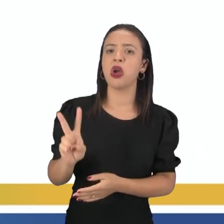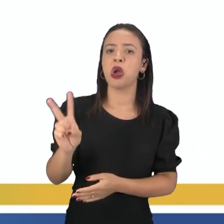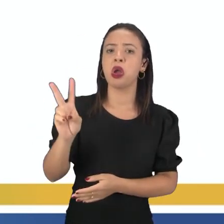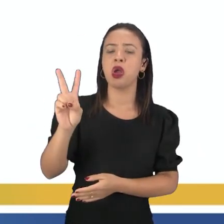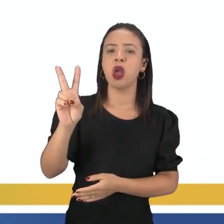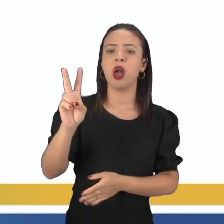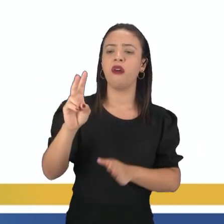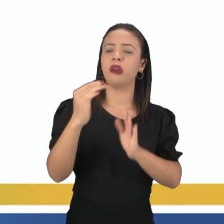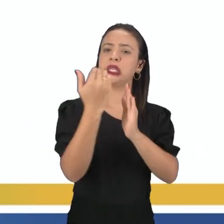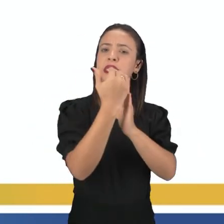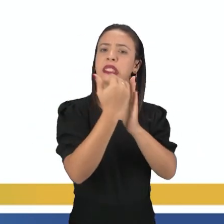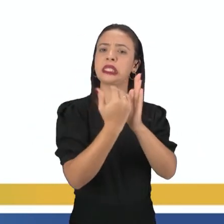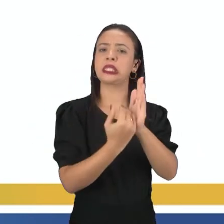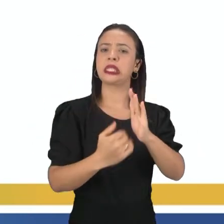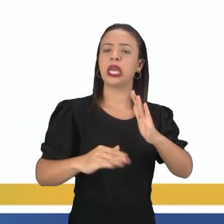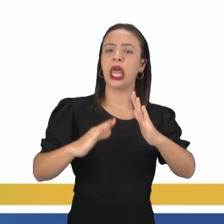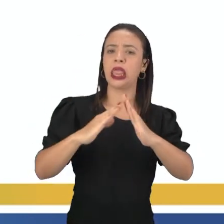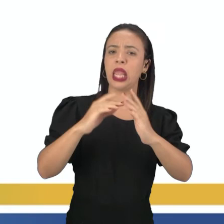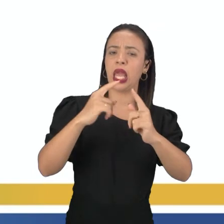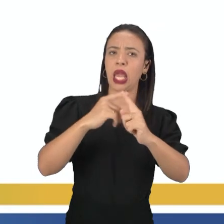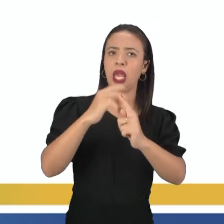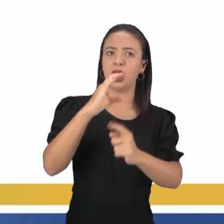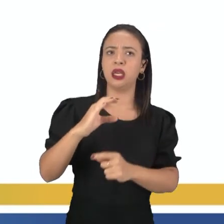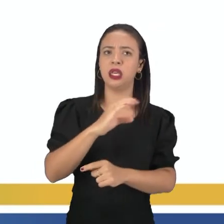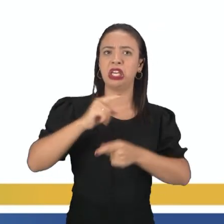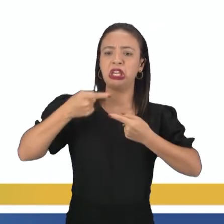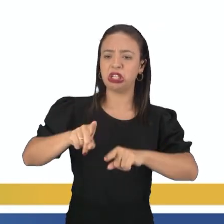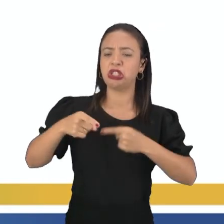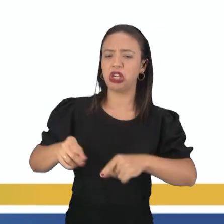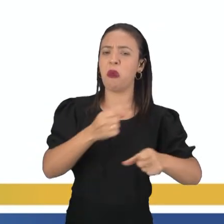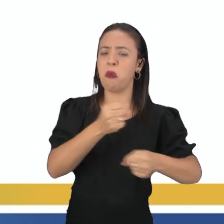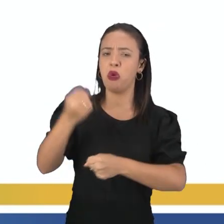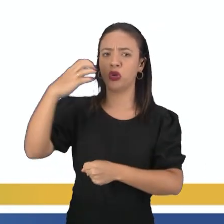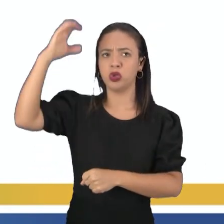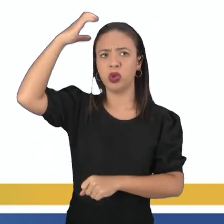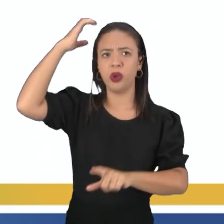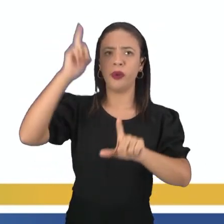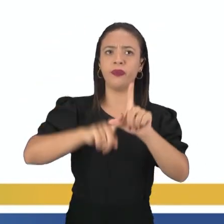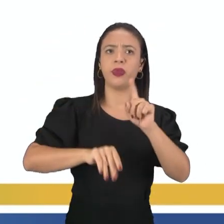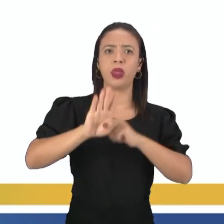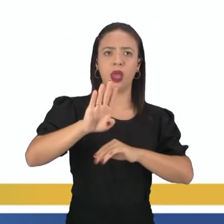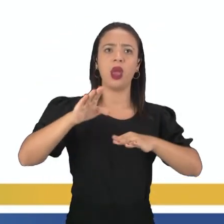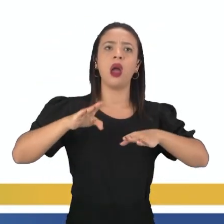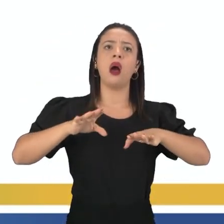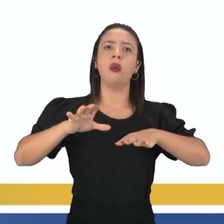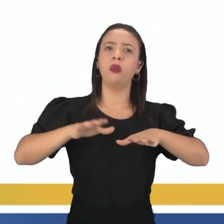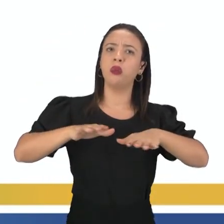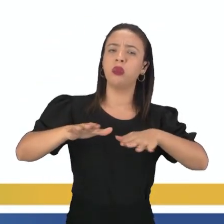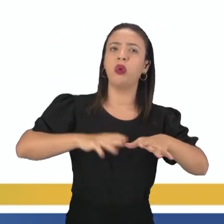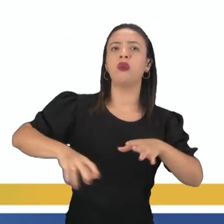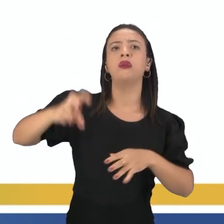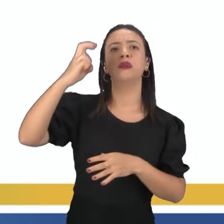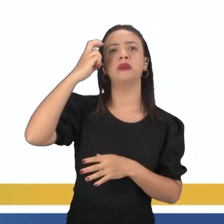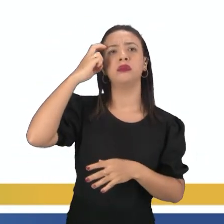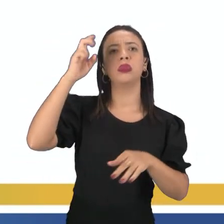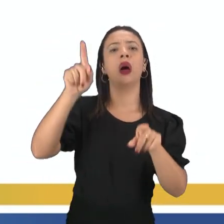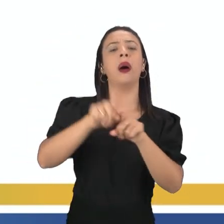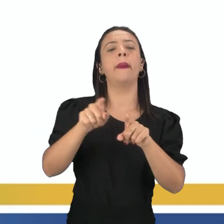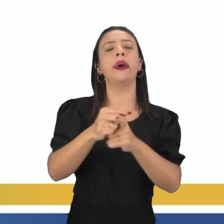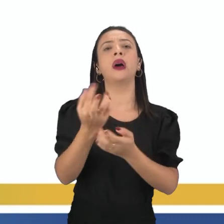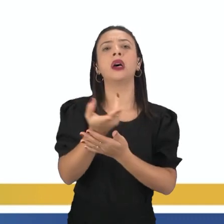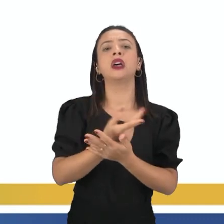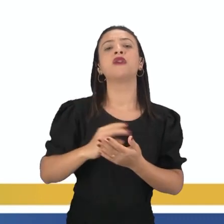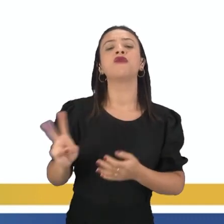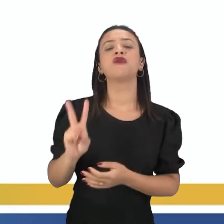dogmas da Igreja Católica e criticava o poder dos reis. B. Movimento intelectual e artístico que valorizava a